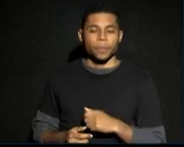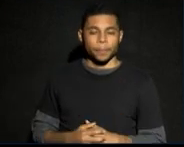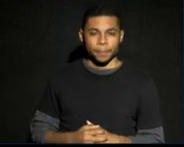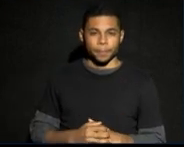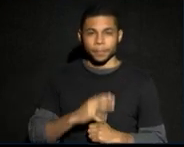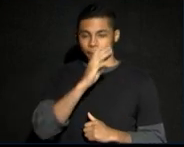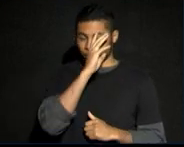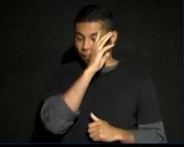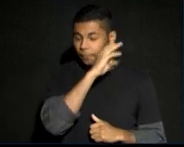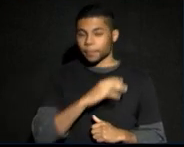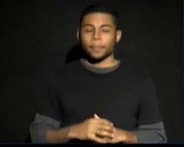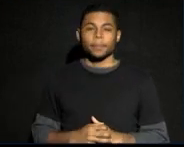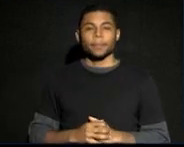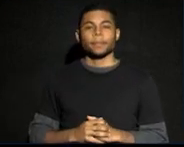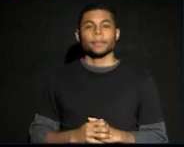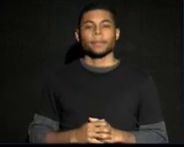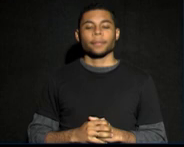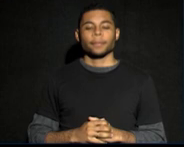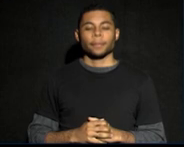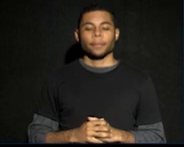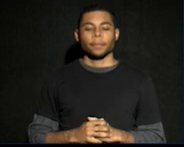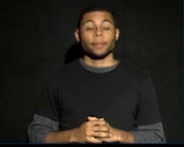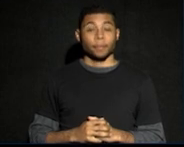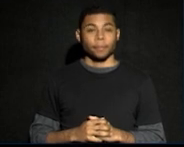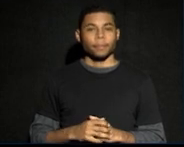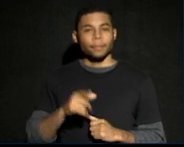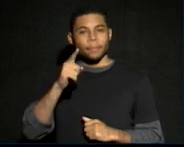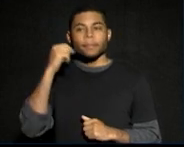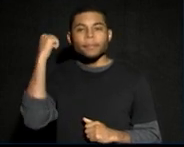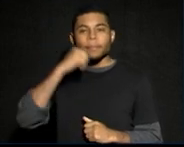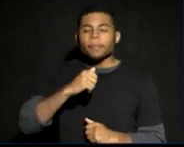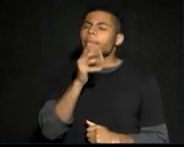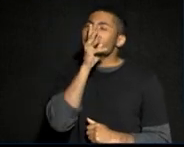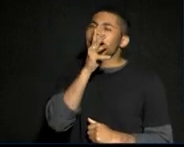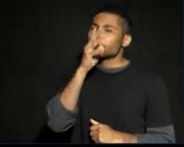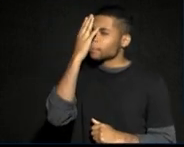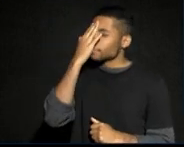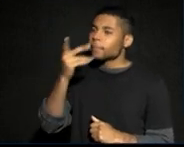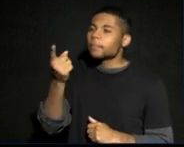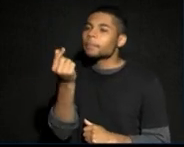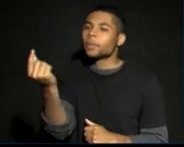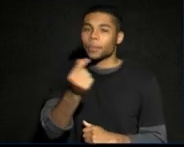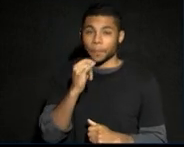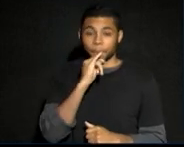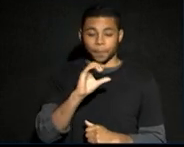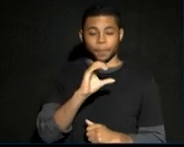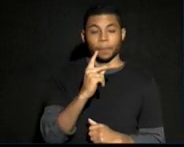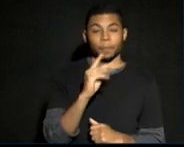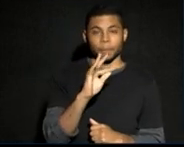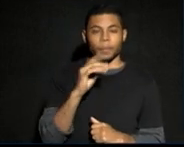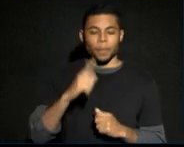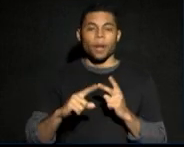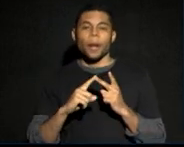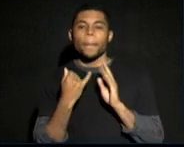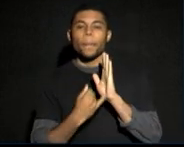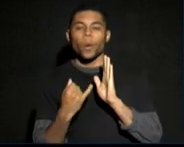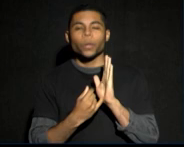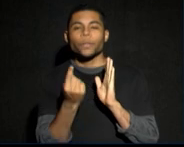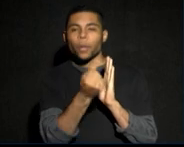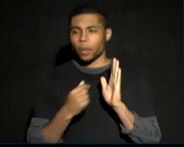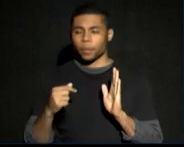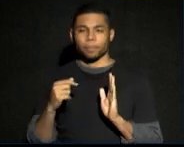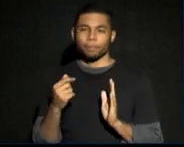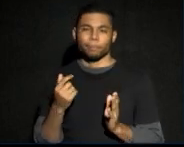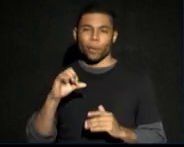o papel de tração que a mulher tem em qualquer produto financeiro e vez CPF sem bolsa de valores onze por cento